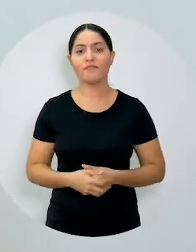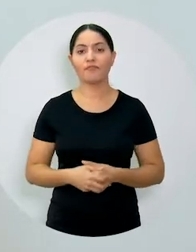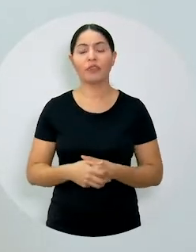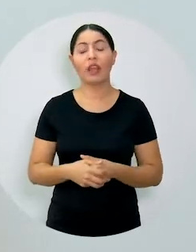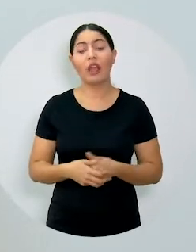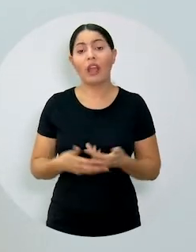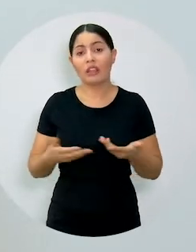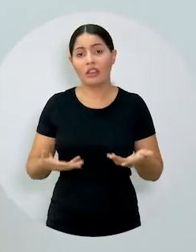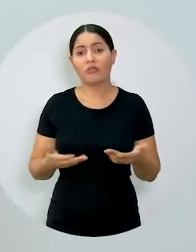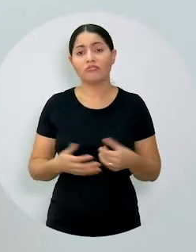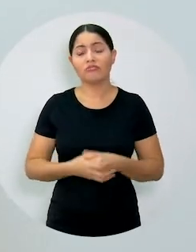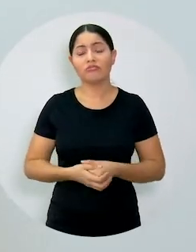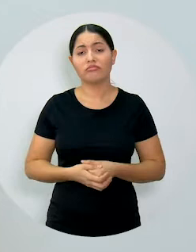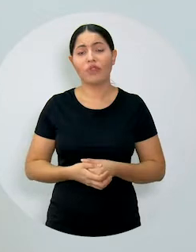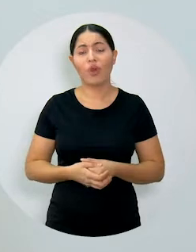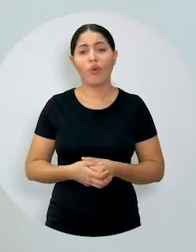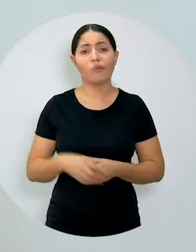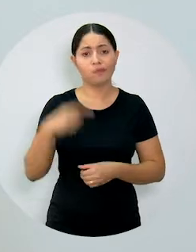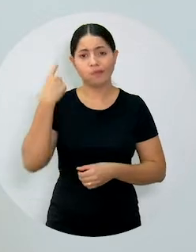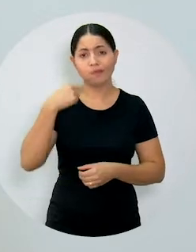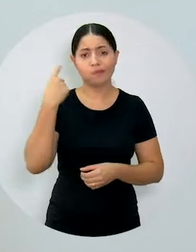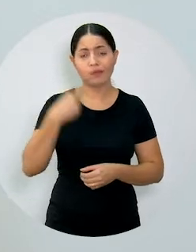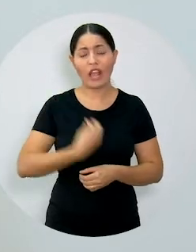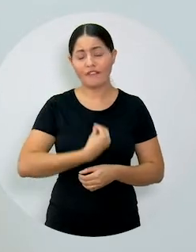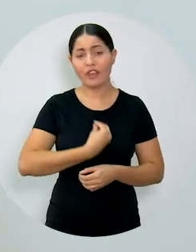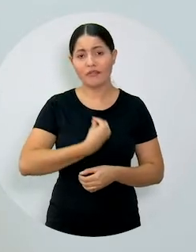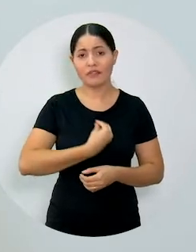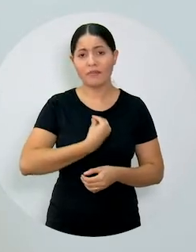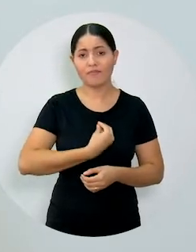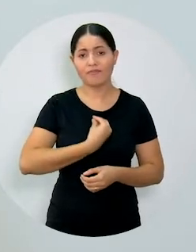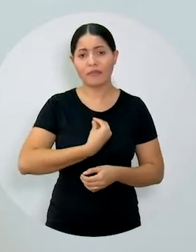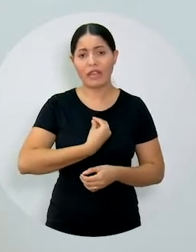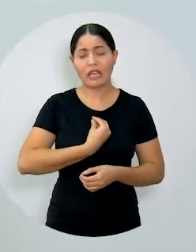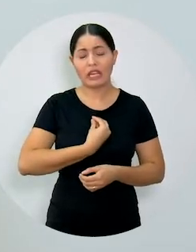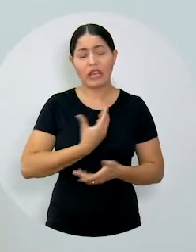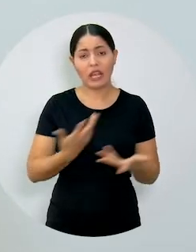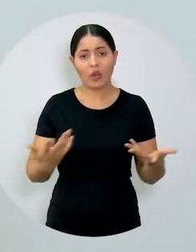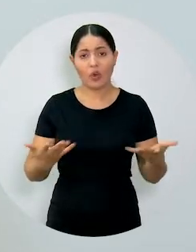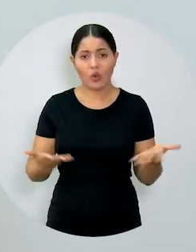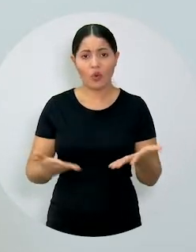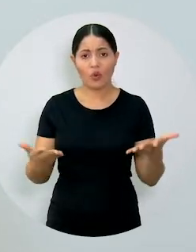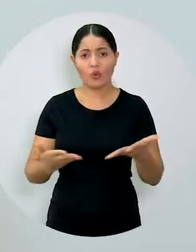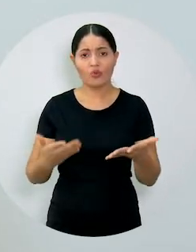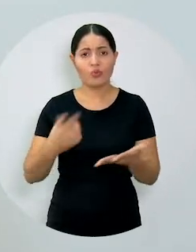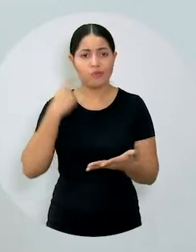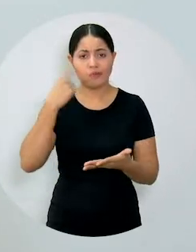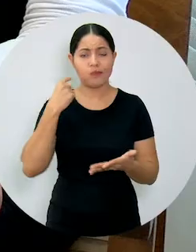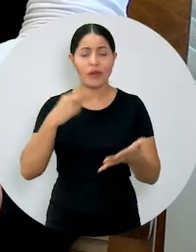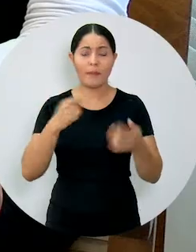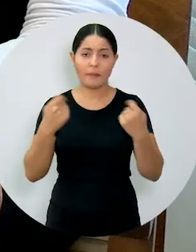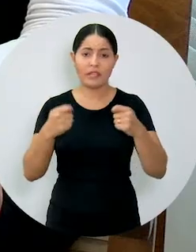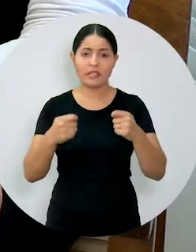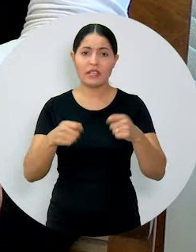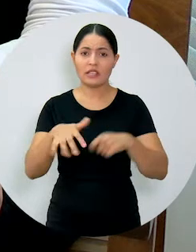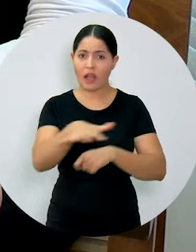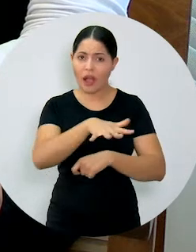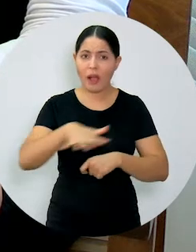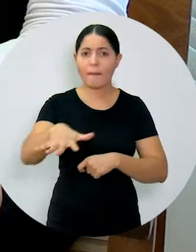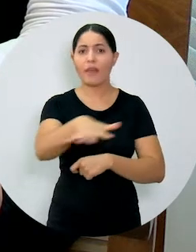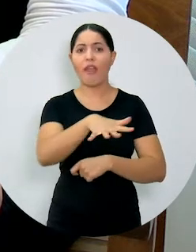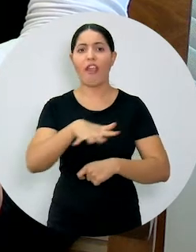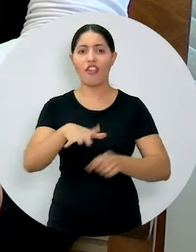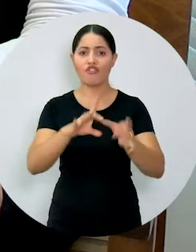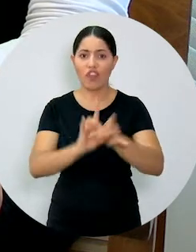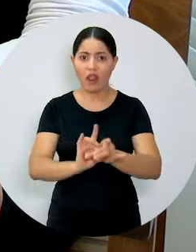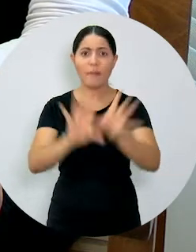advogado vive a liberdade. A advocacia não existe a não ser num ambiente de liberdade. Quando não existe liberdade,